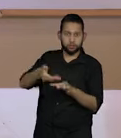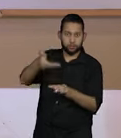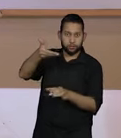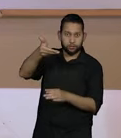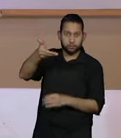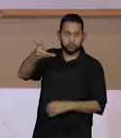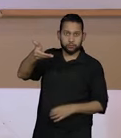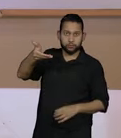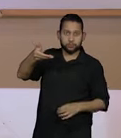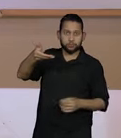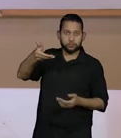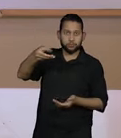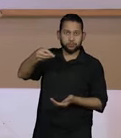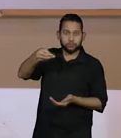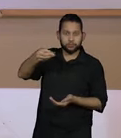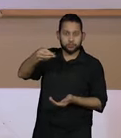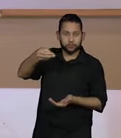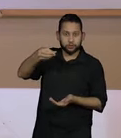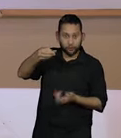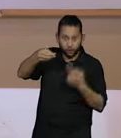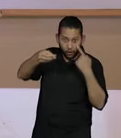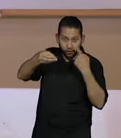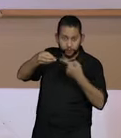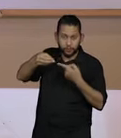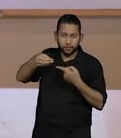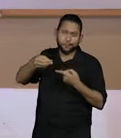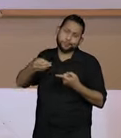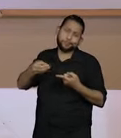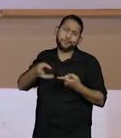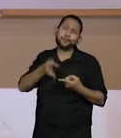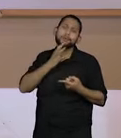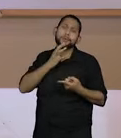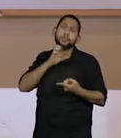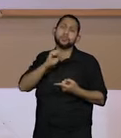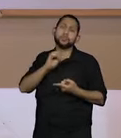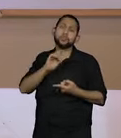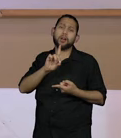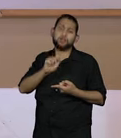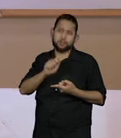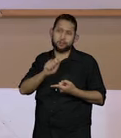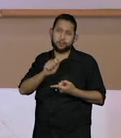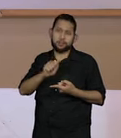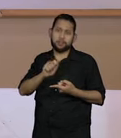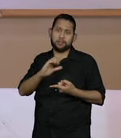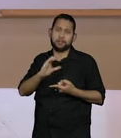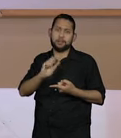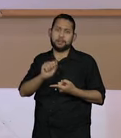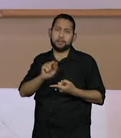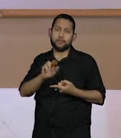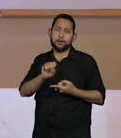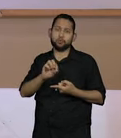é este aqui, que é o conhecido como soda cáustica. Então, a gente vai usar